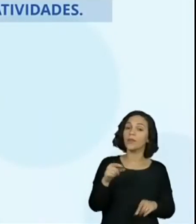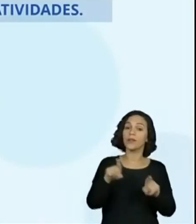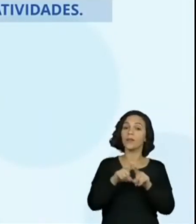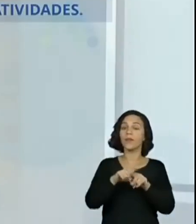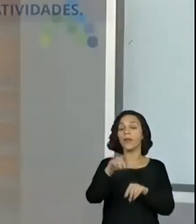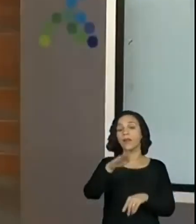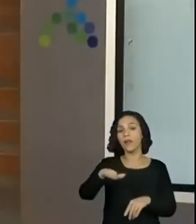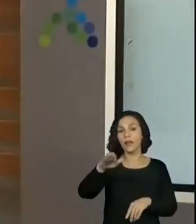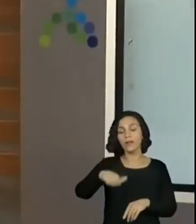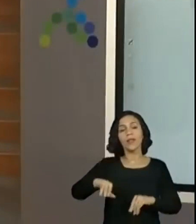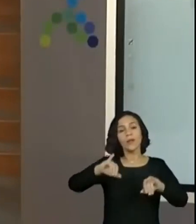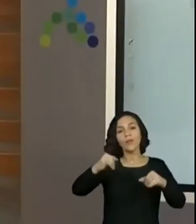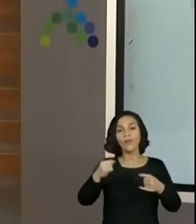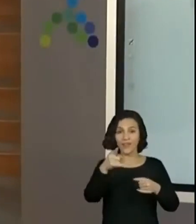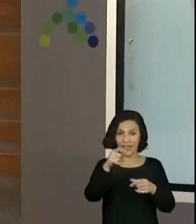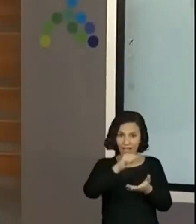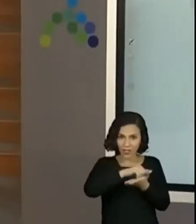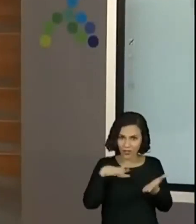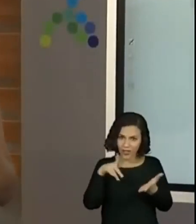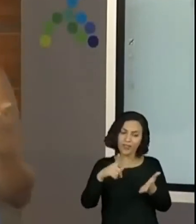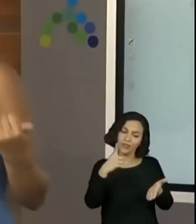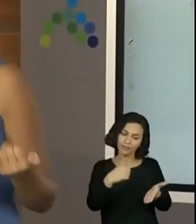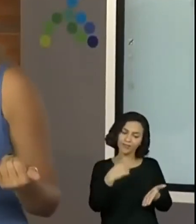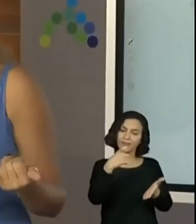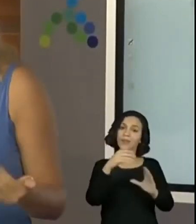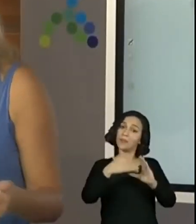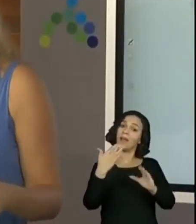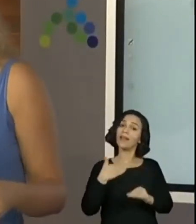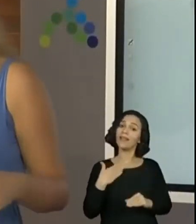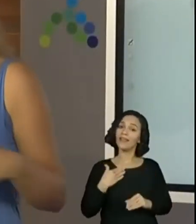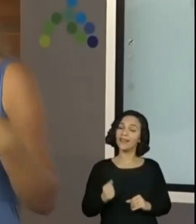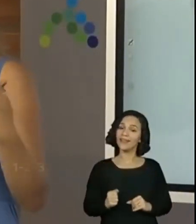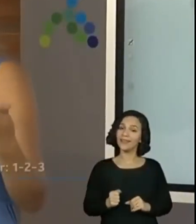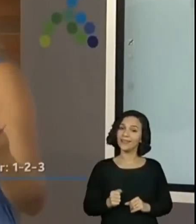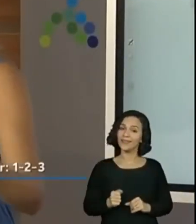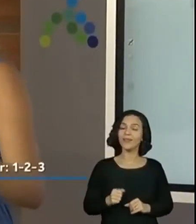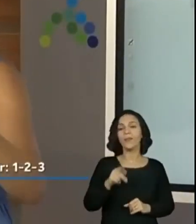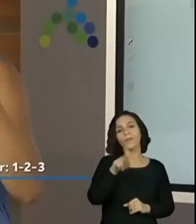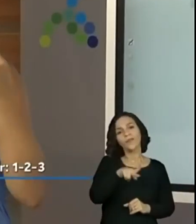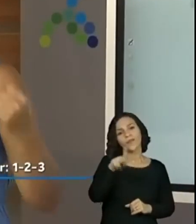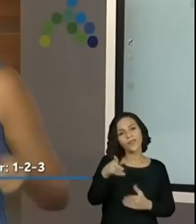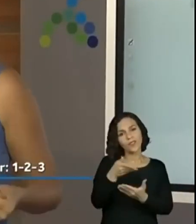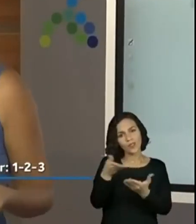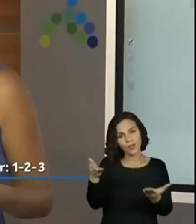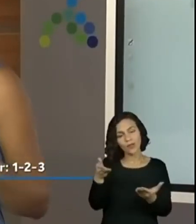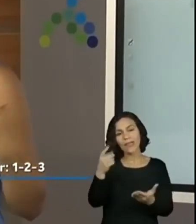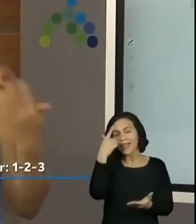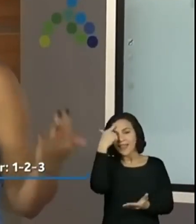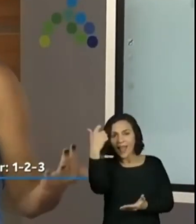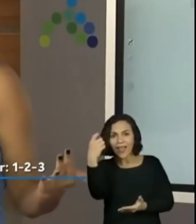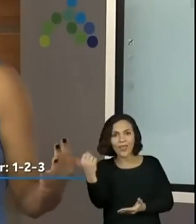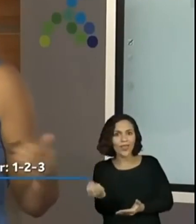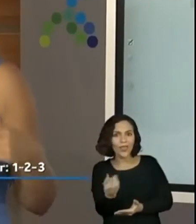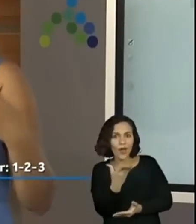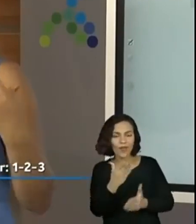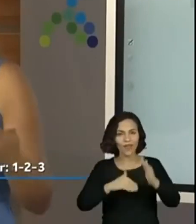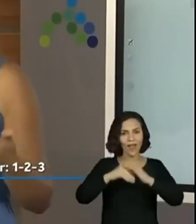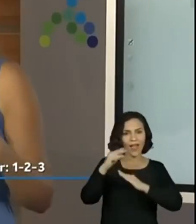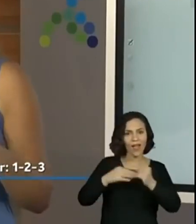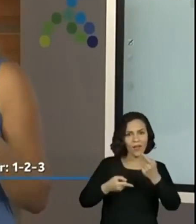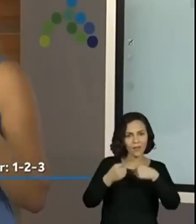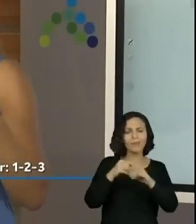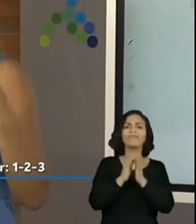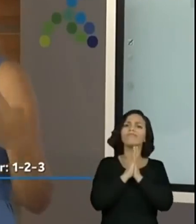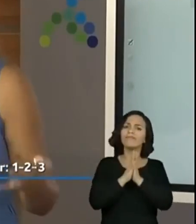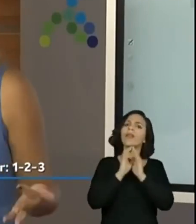favor, tirem fotos das atividades, enviem para a gente. Professores e professoras, se tiverem ideias aí das habilidades, por